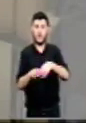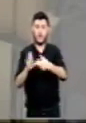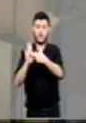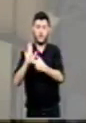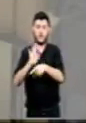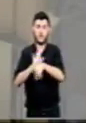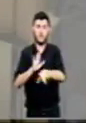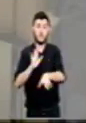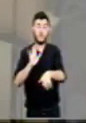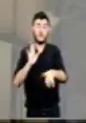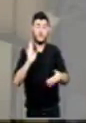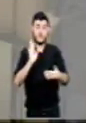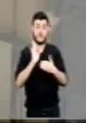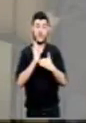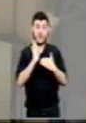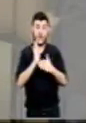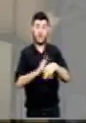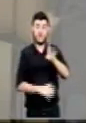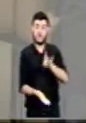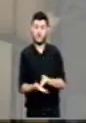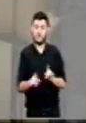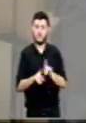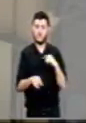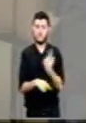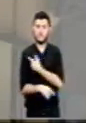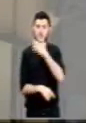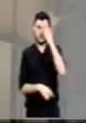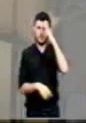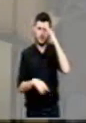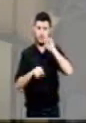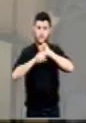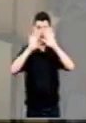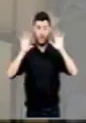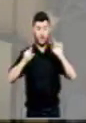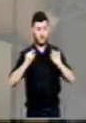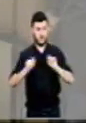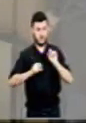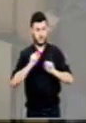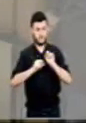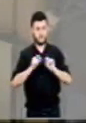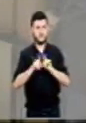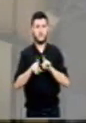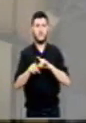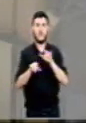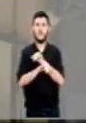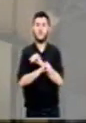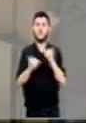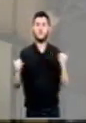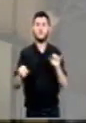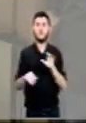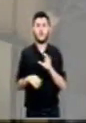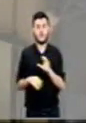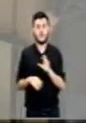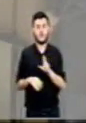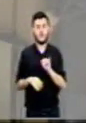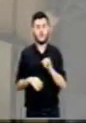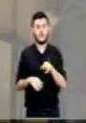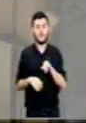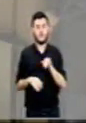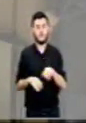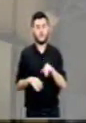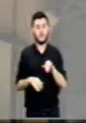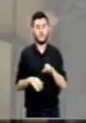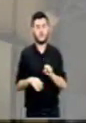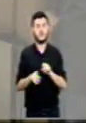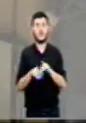Senado. Então fica claro na representação, ou melhor, na notícia crimes, onde o policial, supostamente o noticiante